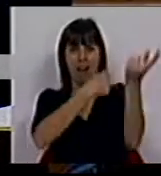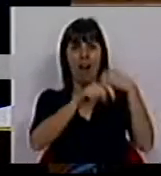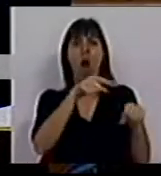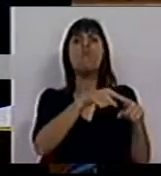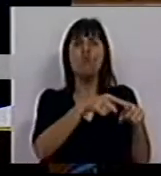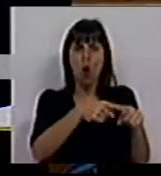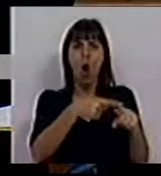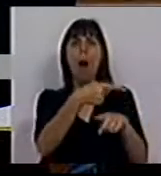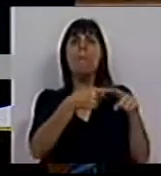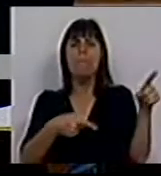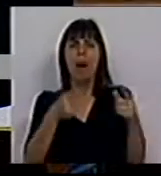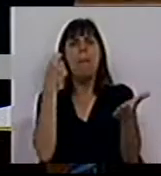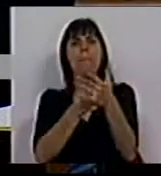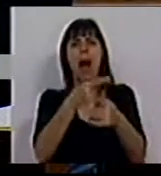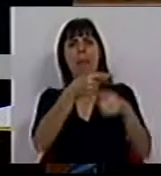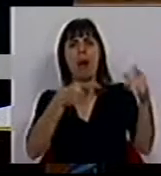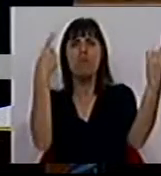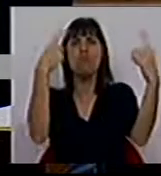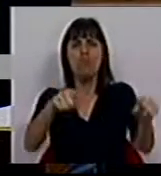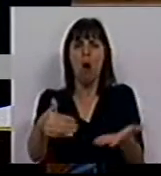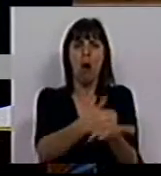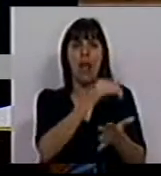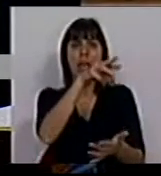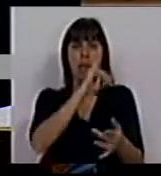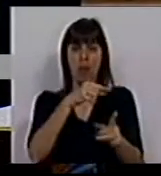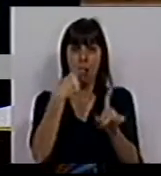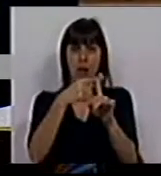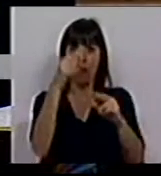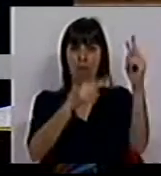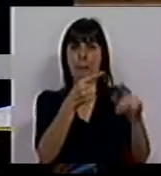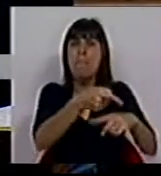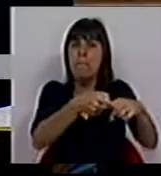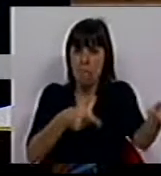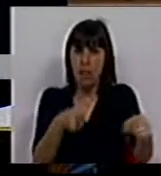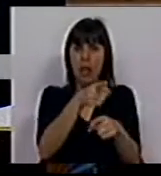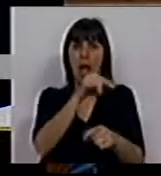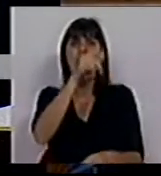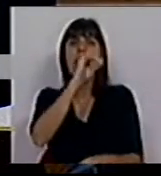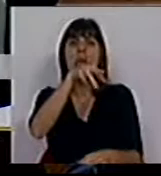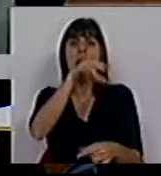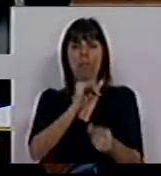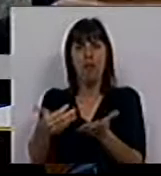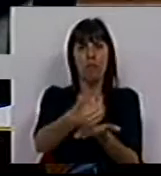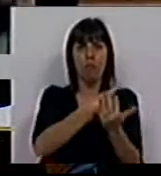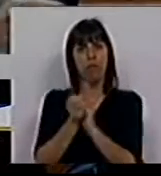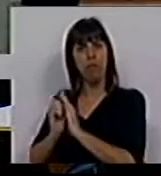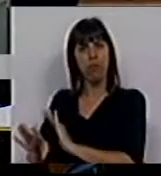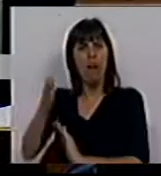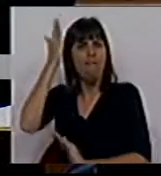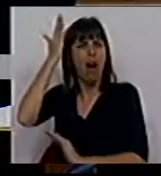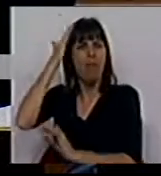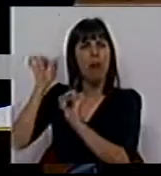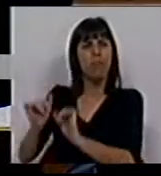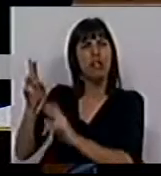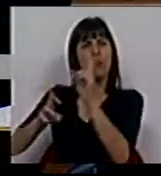tenham metade do IMI, só paguem metade do IMI? Um benefício fiscal de metade do IMI para fundos imobiliários